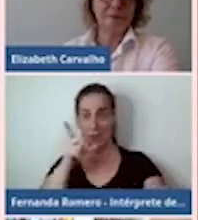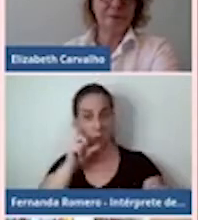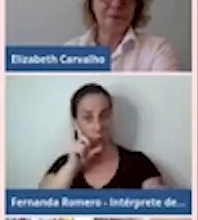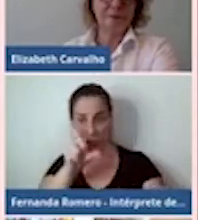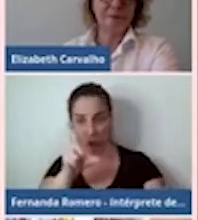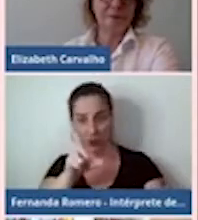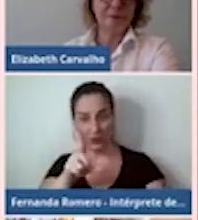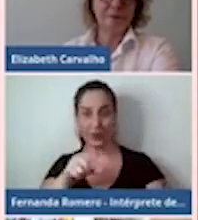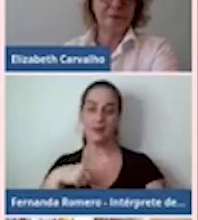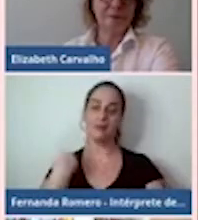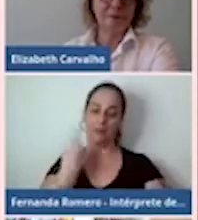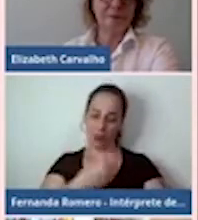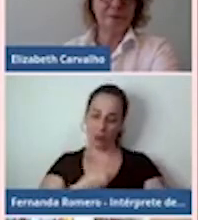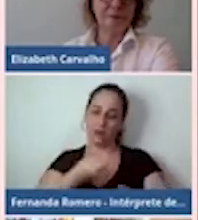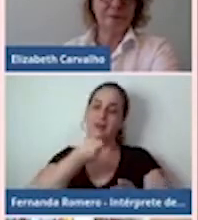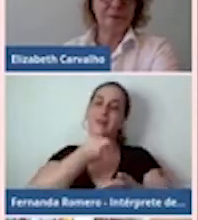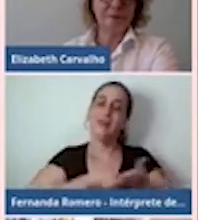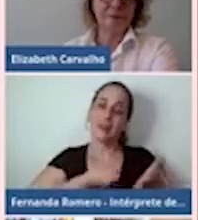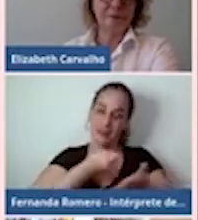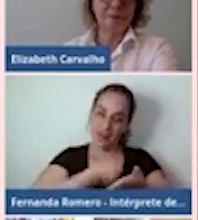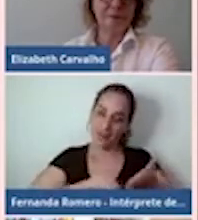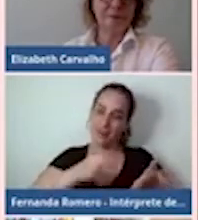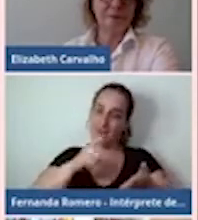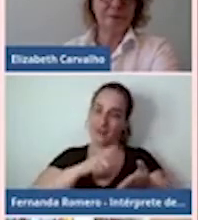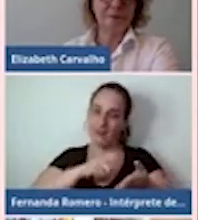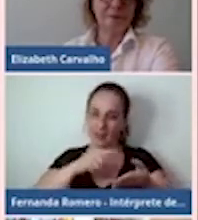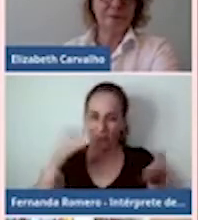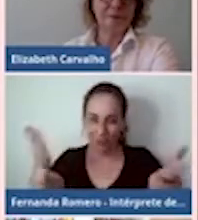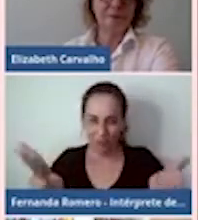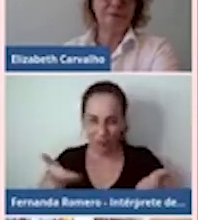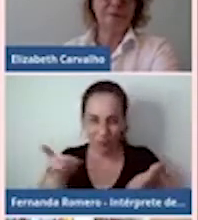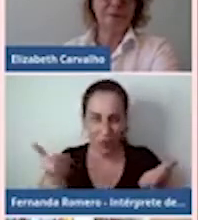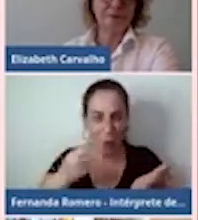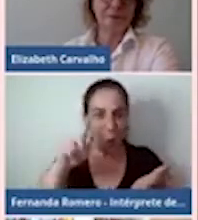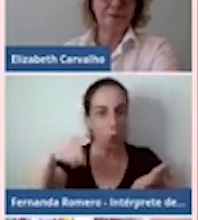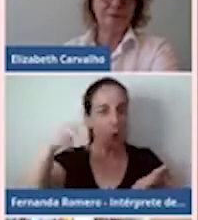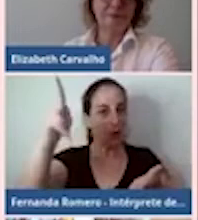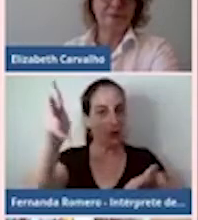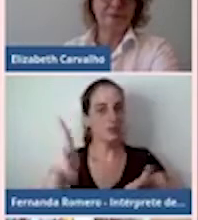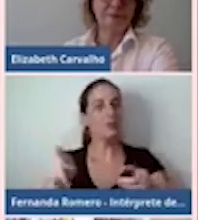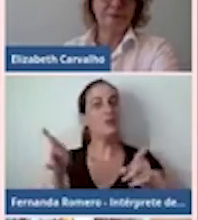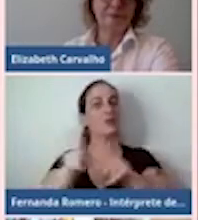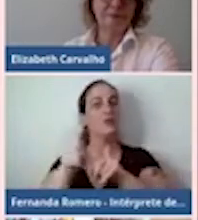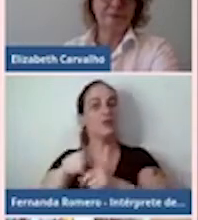gente tentou. E aí a gente dá ânimo para que outras pessoas também possam tentar.